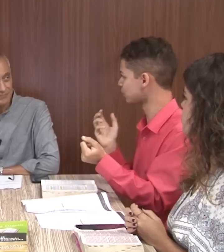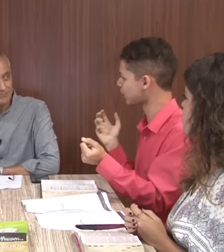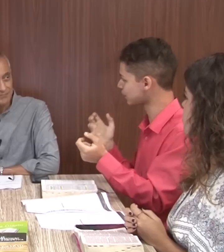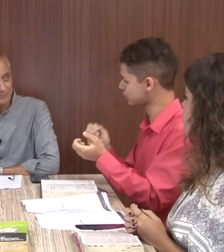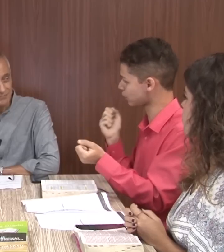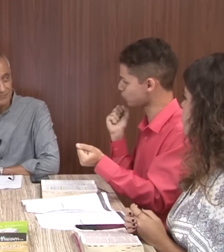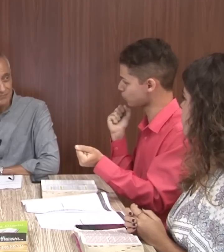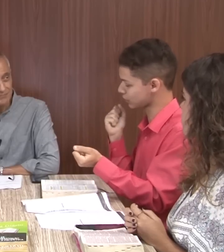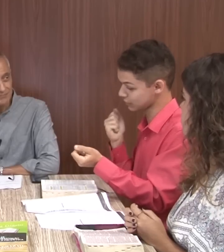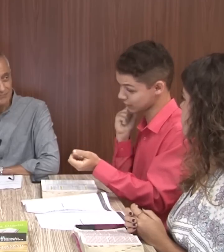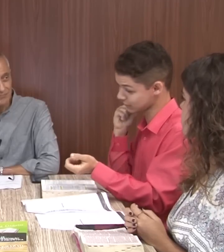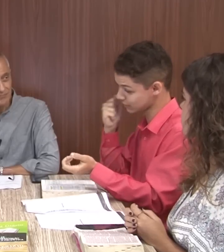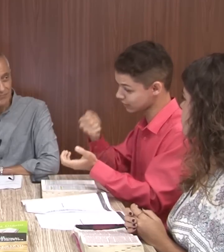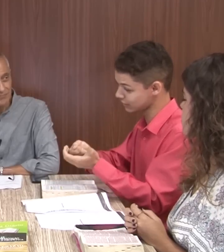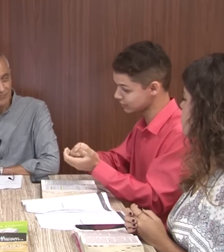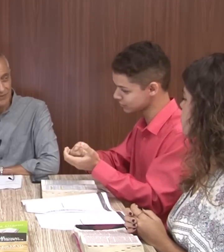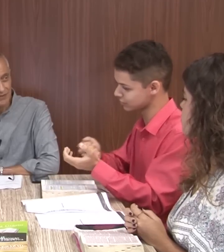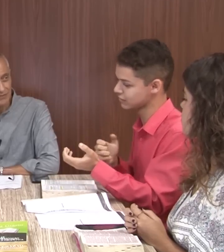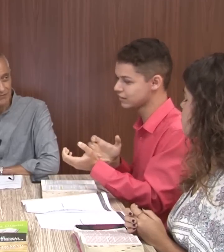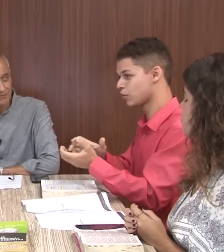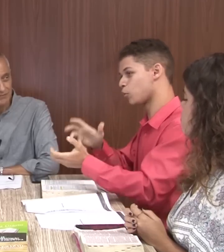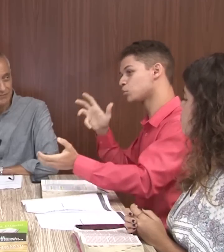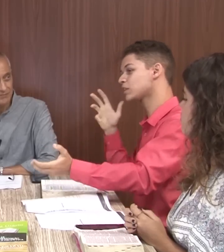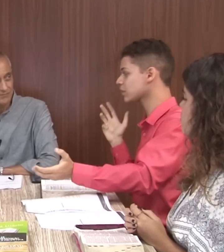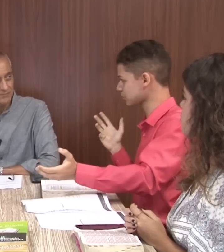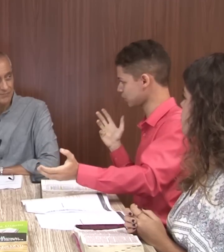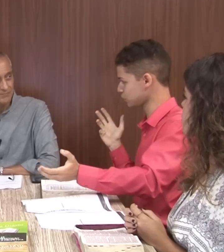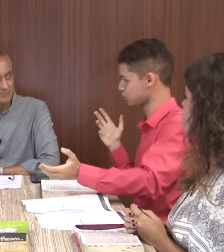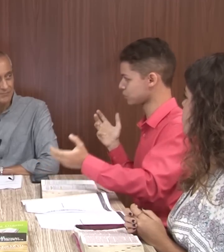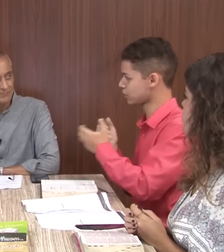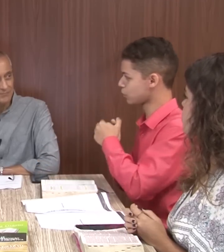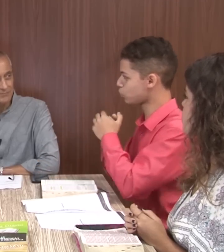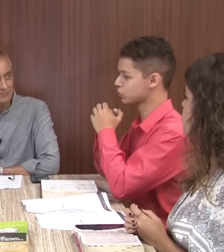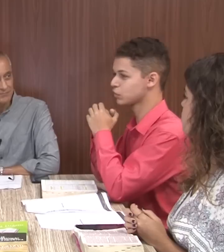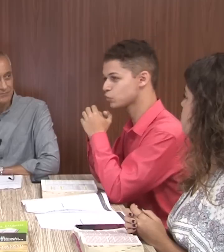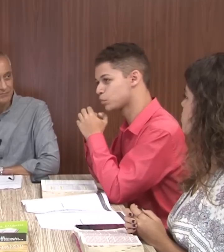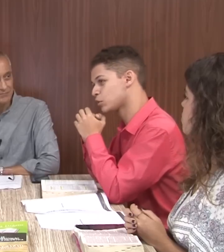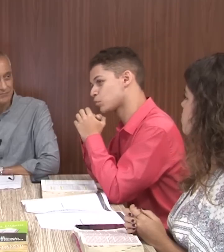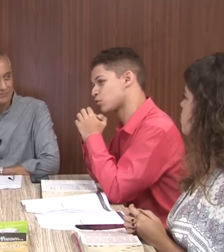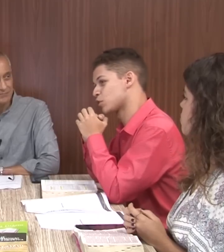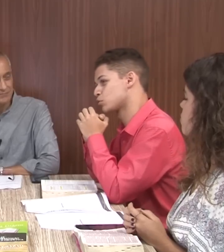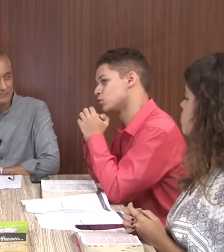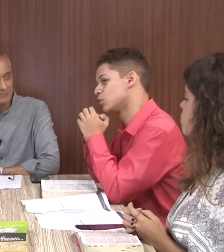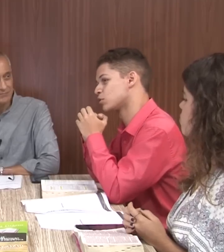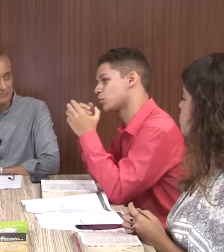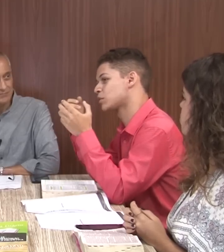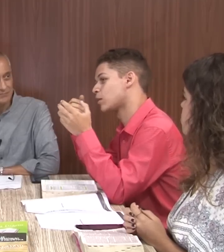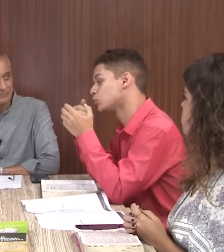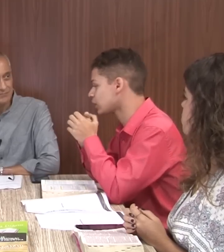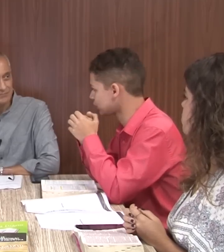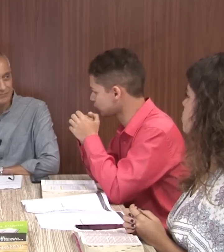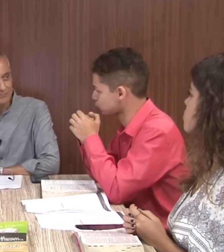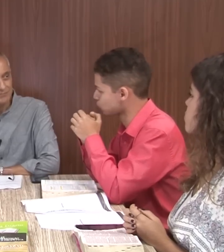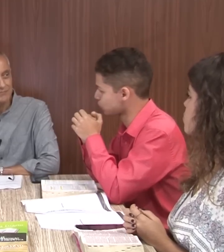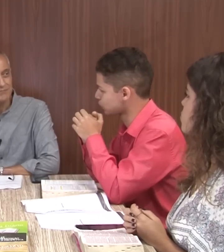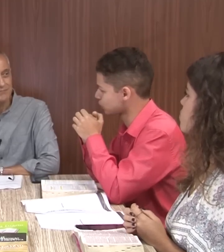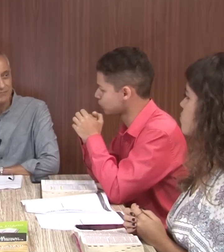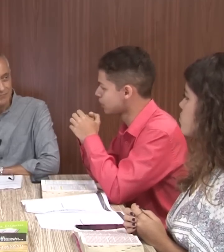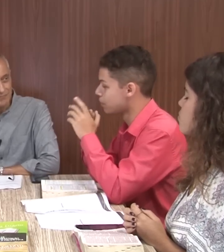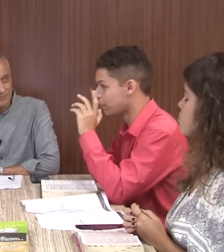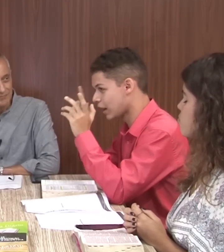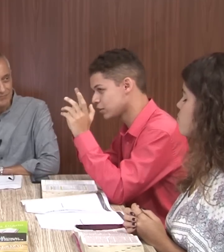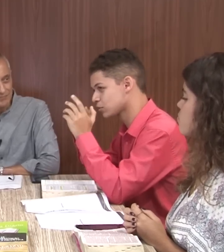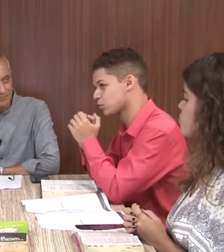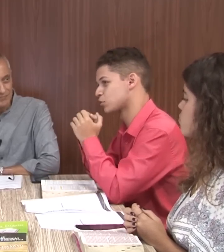é aquele que analisa como um terceiro. Portanto, o plano profético de Deus é algo que está muito além da nossa